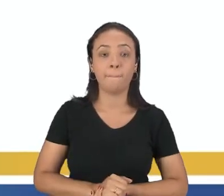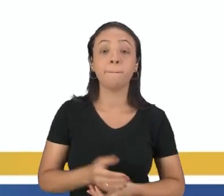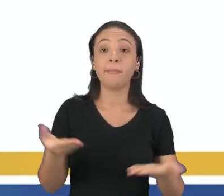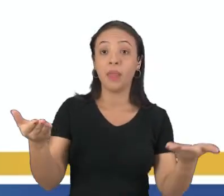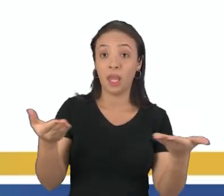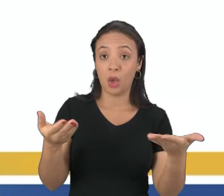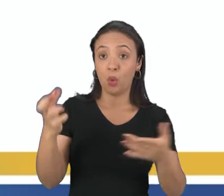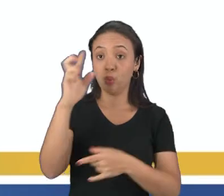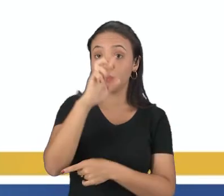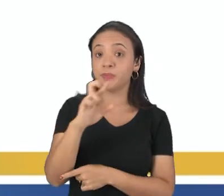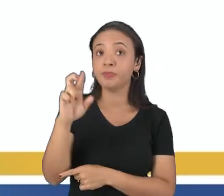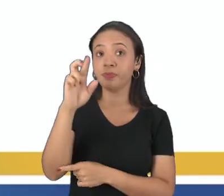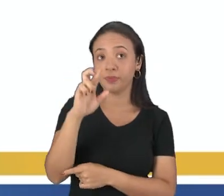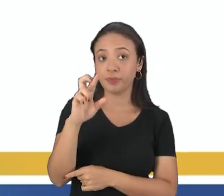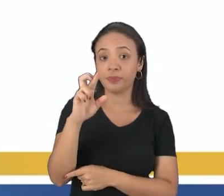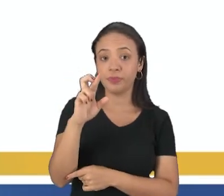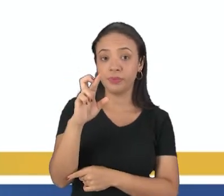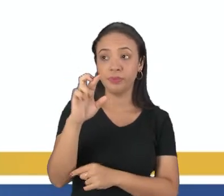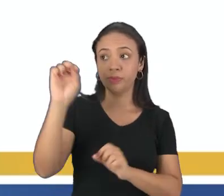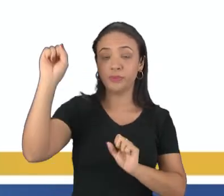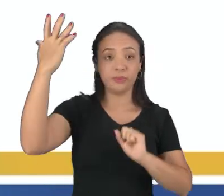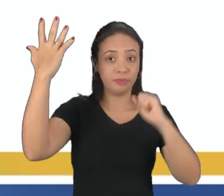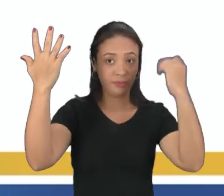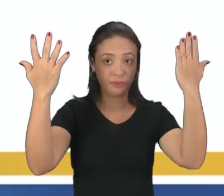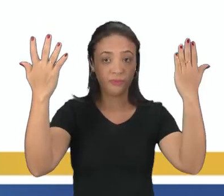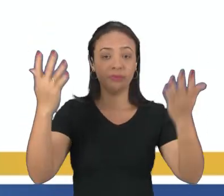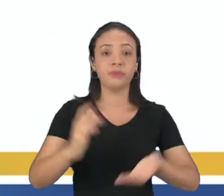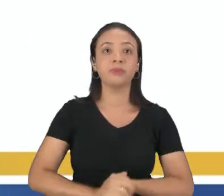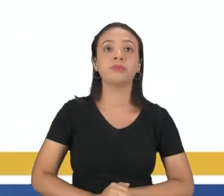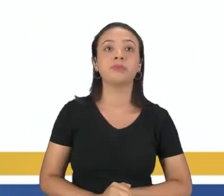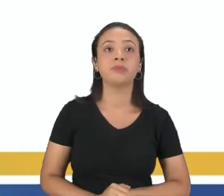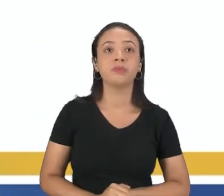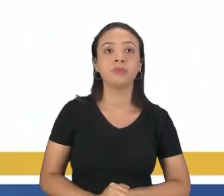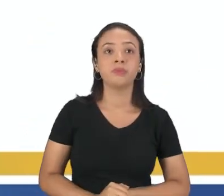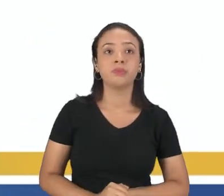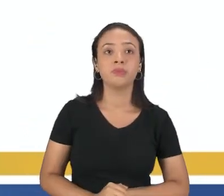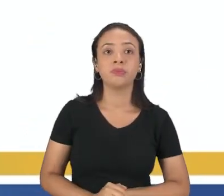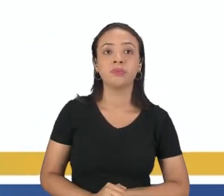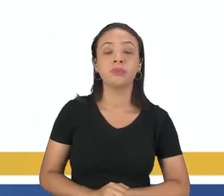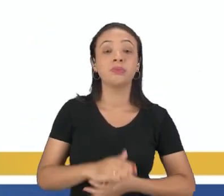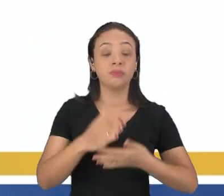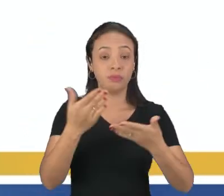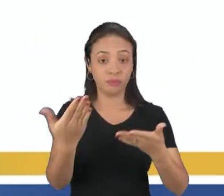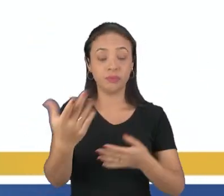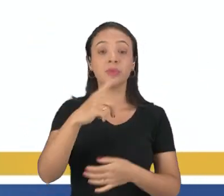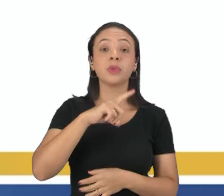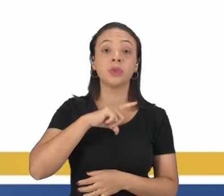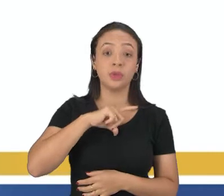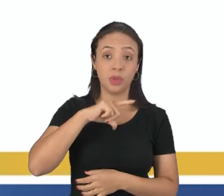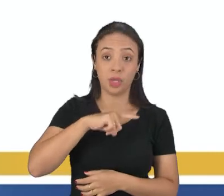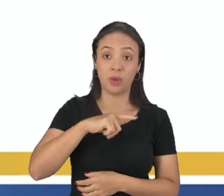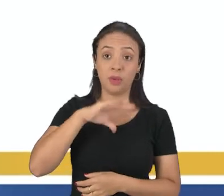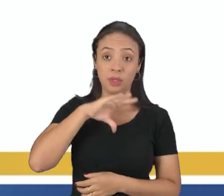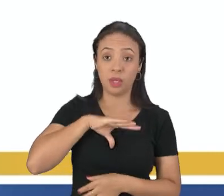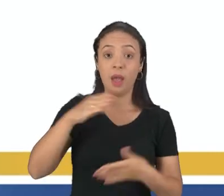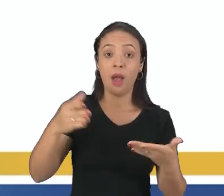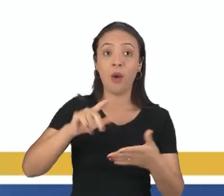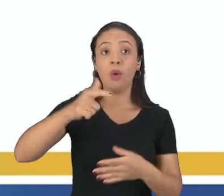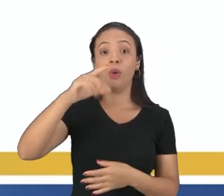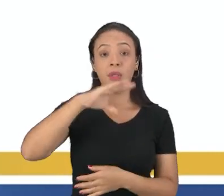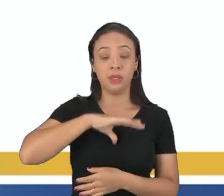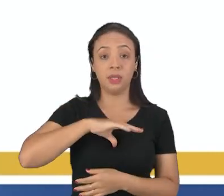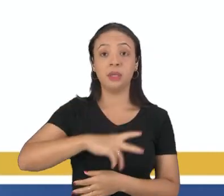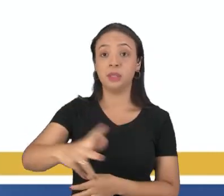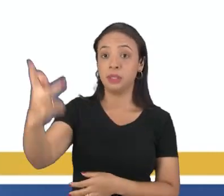Agora, observe a previsão do tempo. Nós vimos, né? Uma cidade, agora nós vamos ver de outra, de São Paulo,